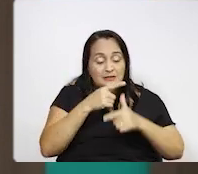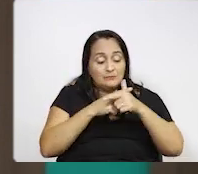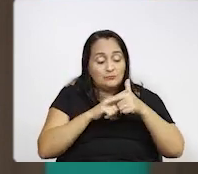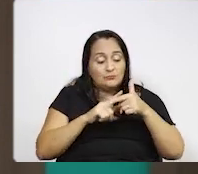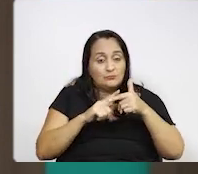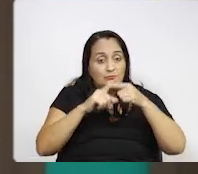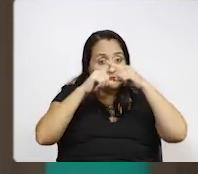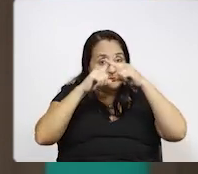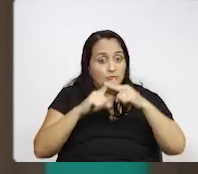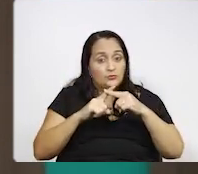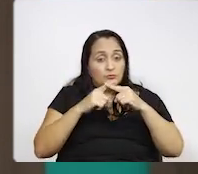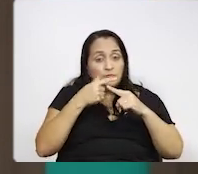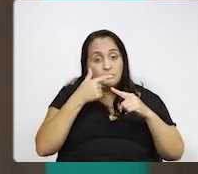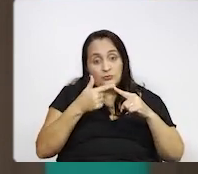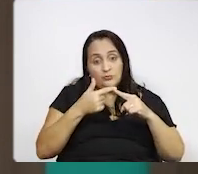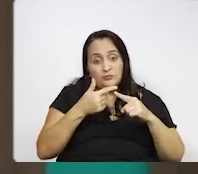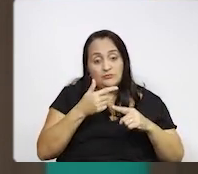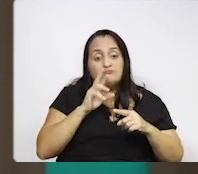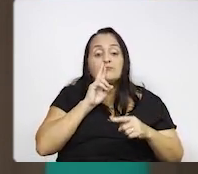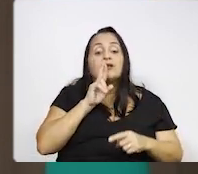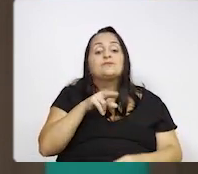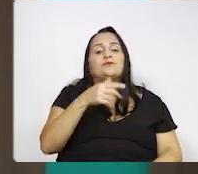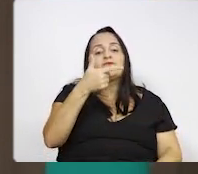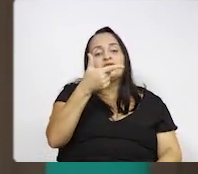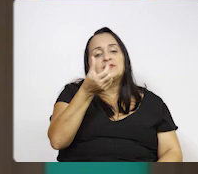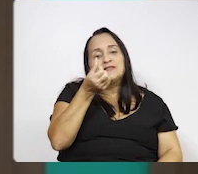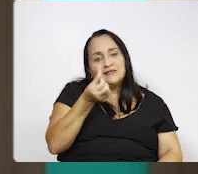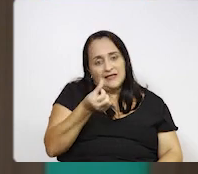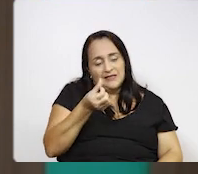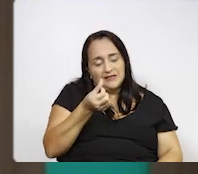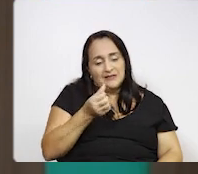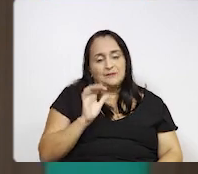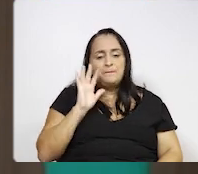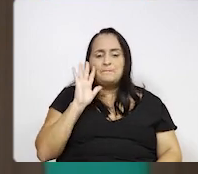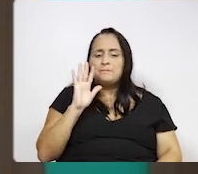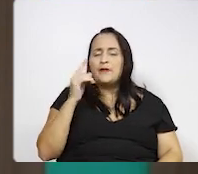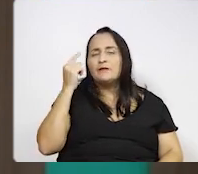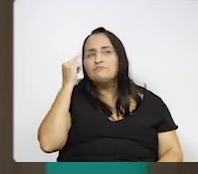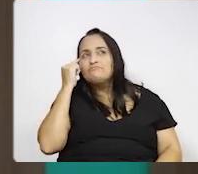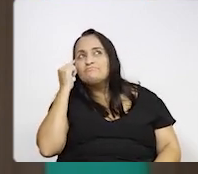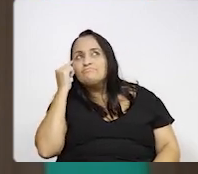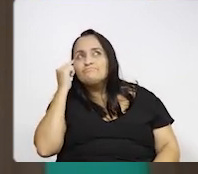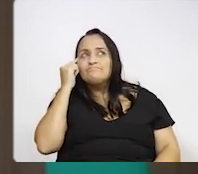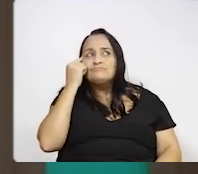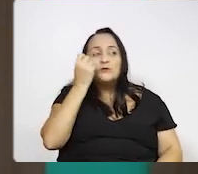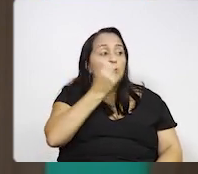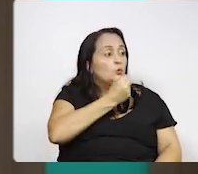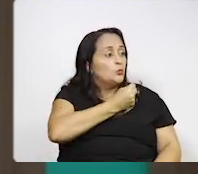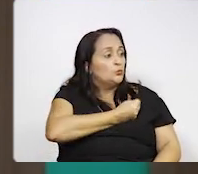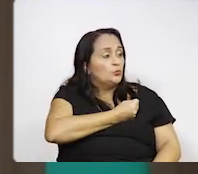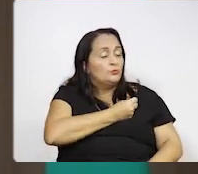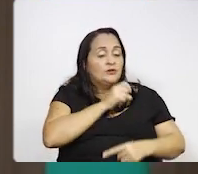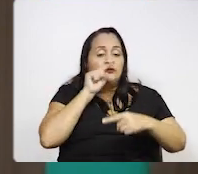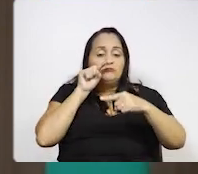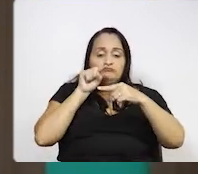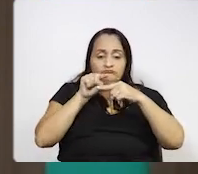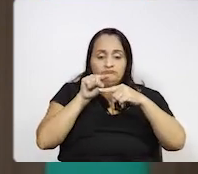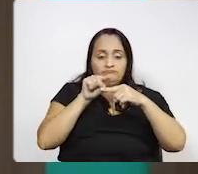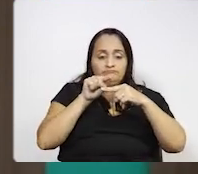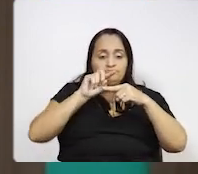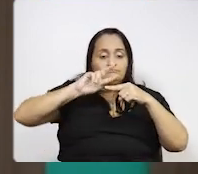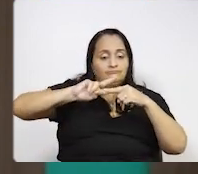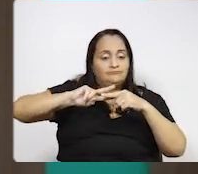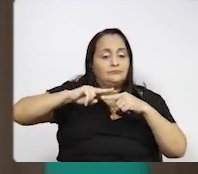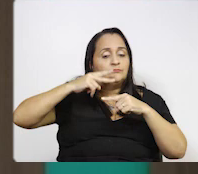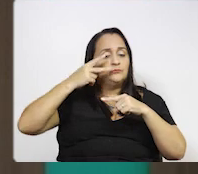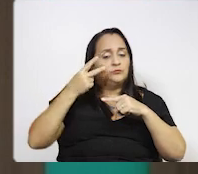dar 26. Então, o número que eu colocar aqui, o outro que eu colocar aqui vai ser o